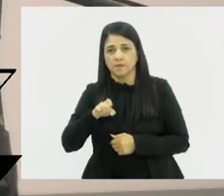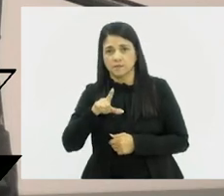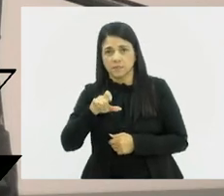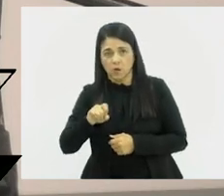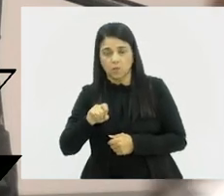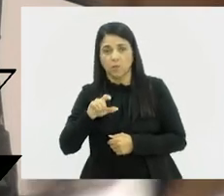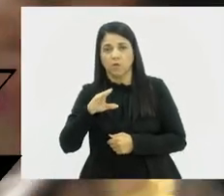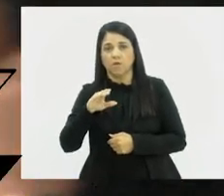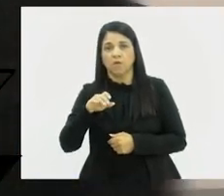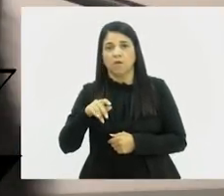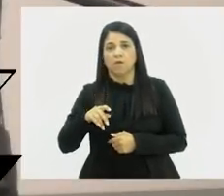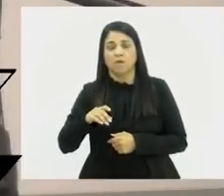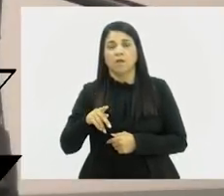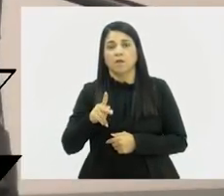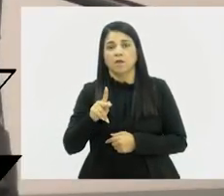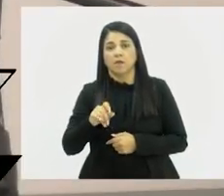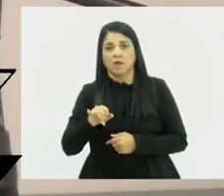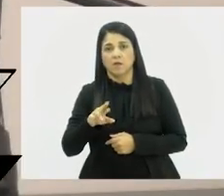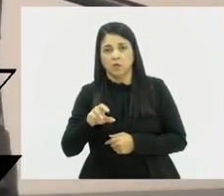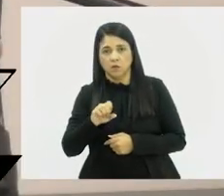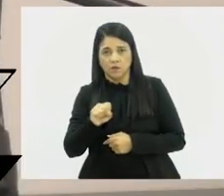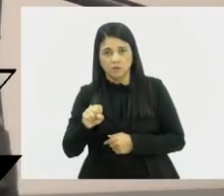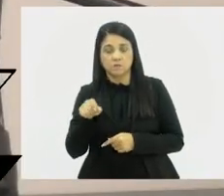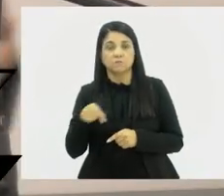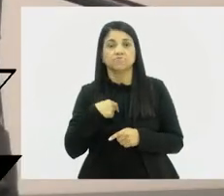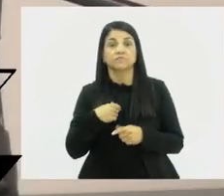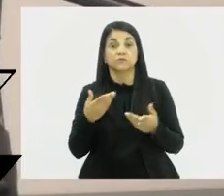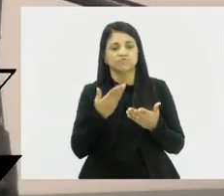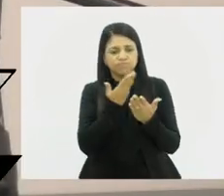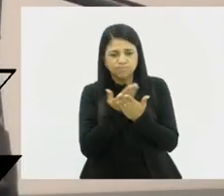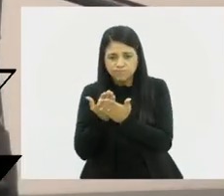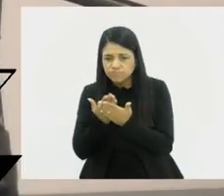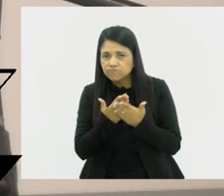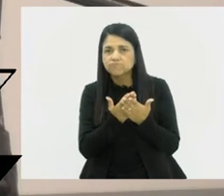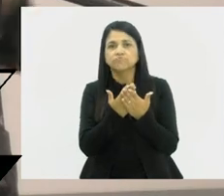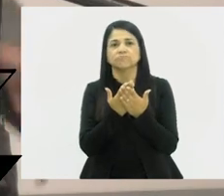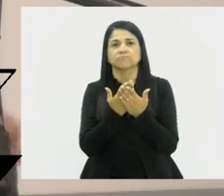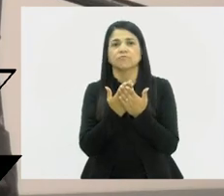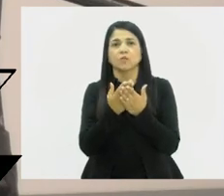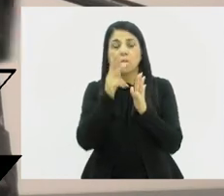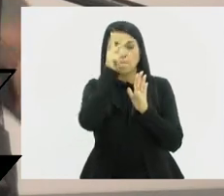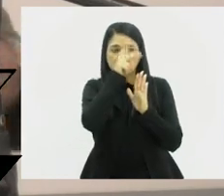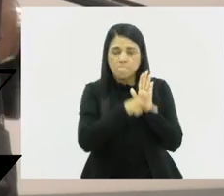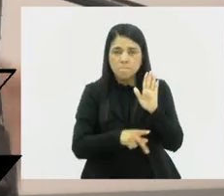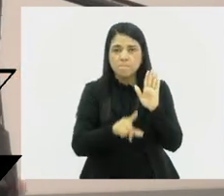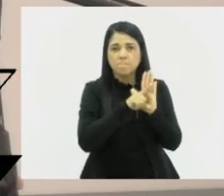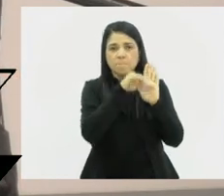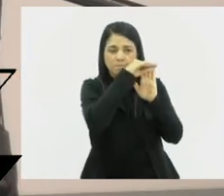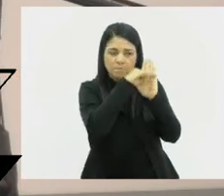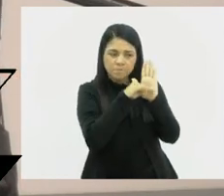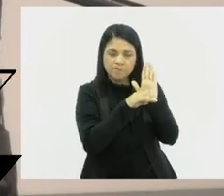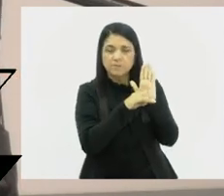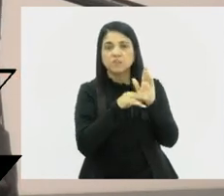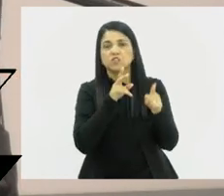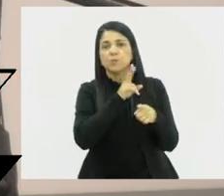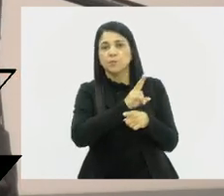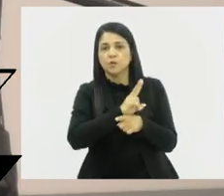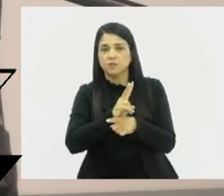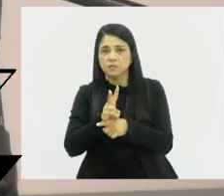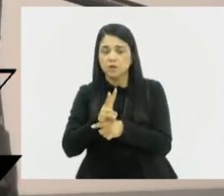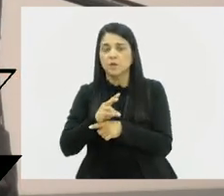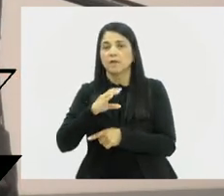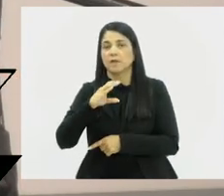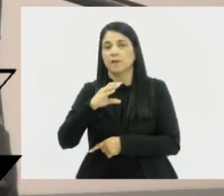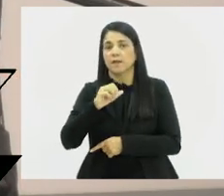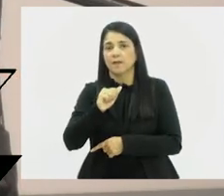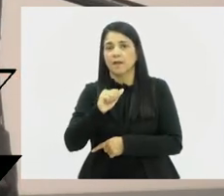que colocamos à mesa, estudamos, e hoje é o maior programa de proteção e castração animal do estado do Rio de